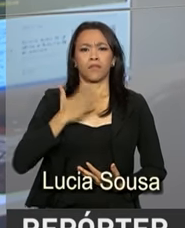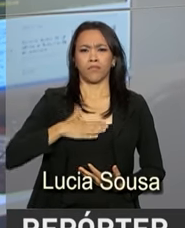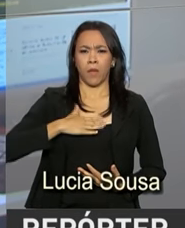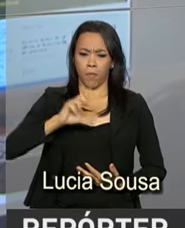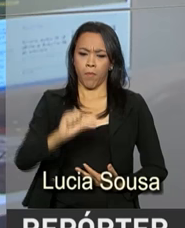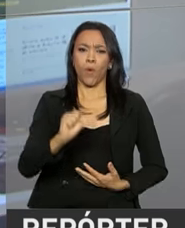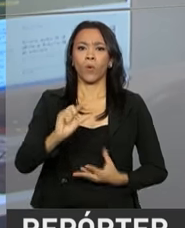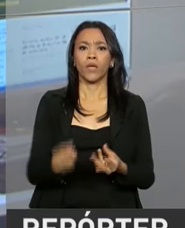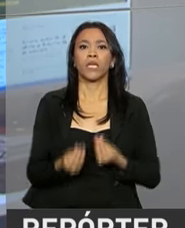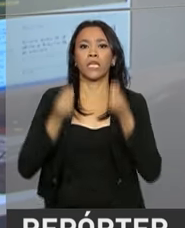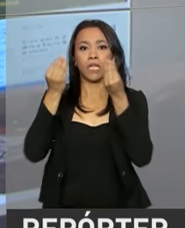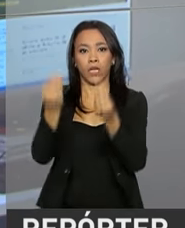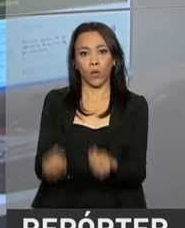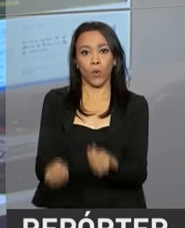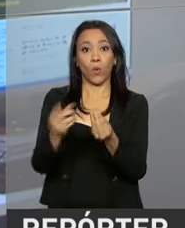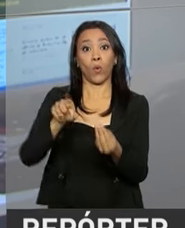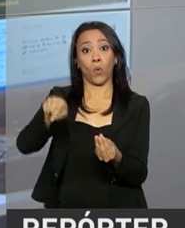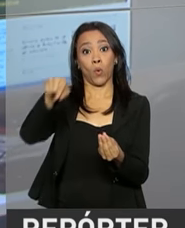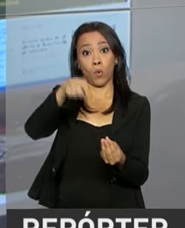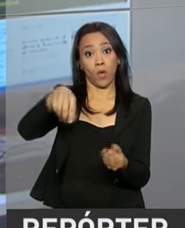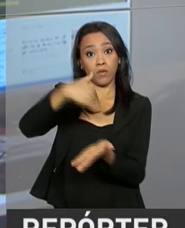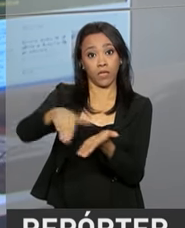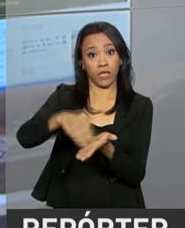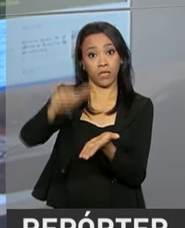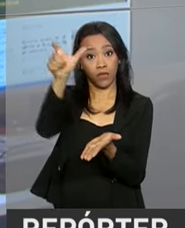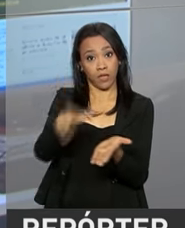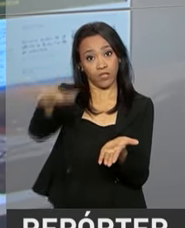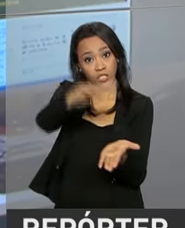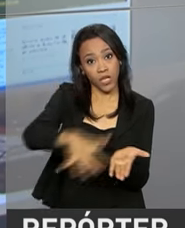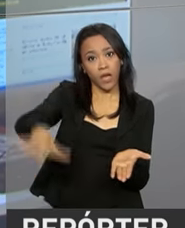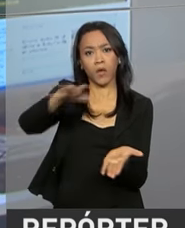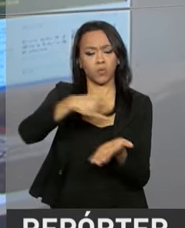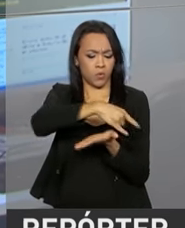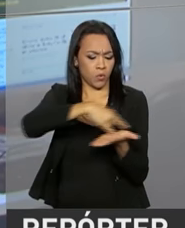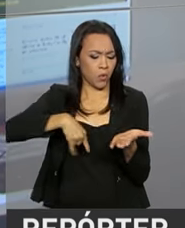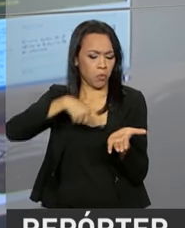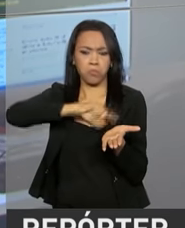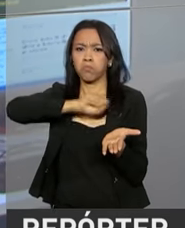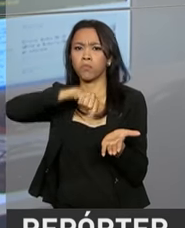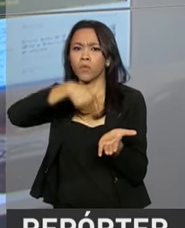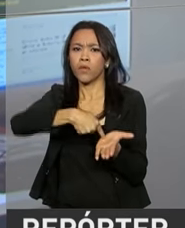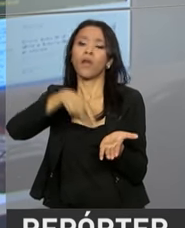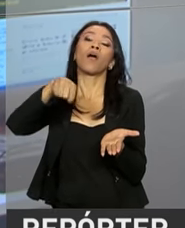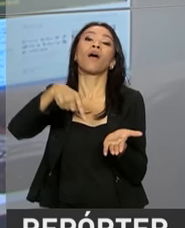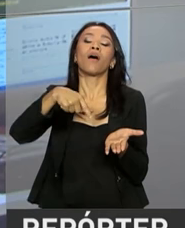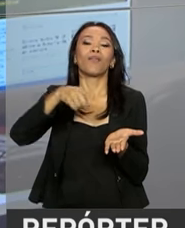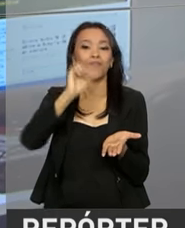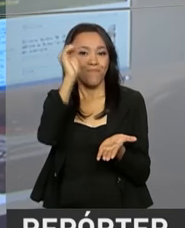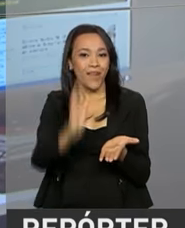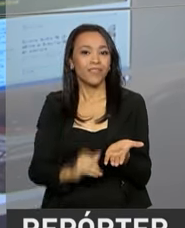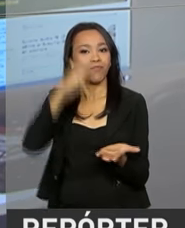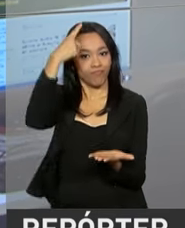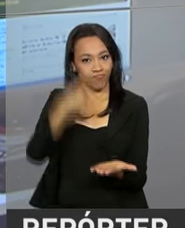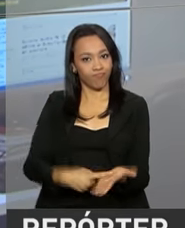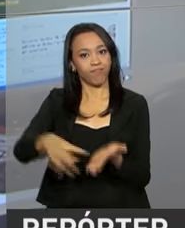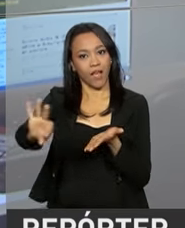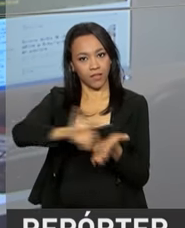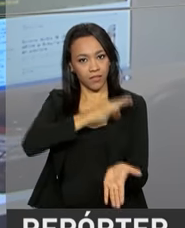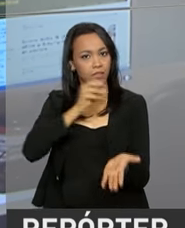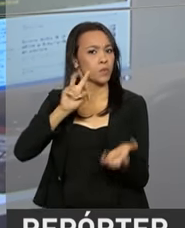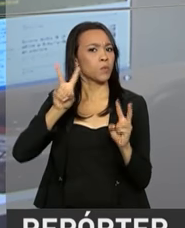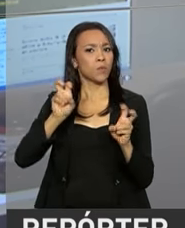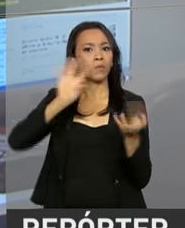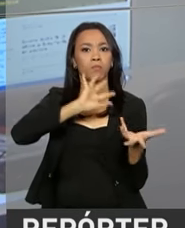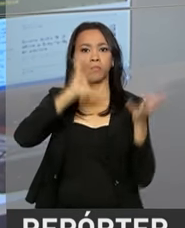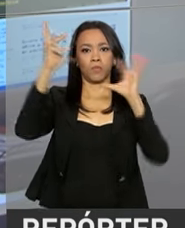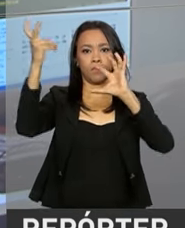agora há pouco ao secretário-geral das Nações Unidas o documento no qual o Brasil ratifica o Acordo de Paris sobre mudança do clima.